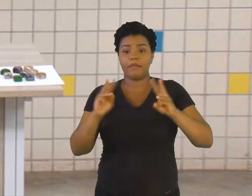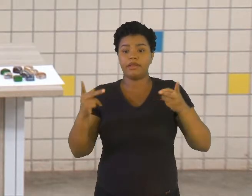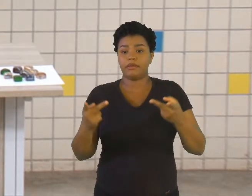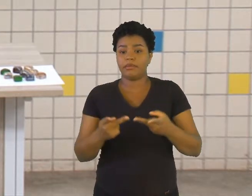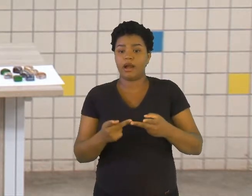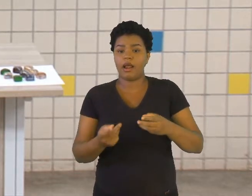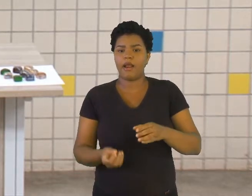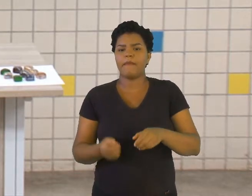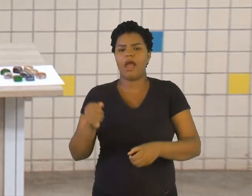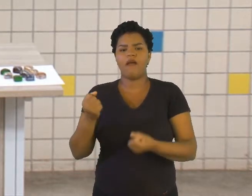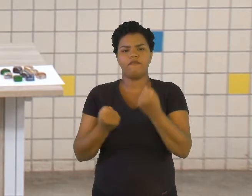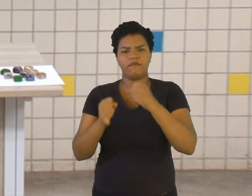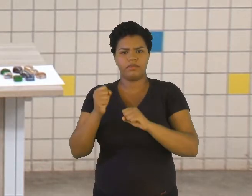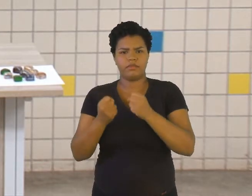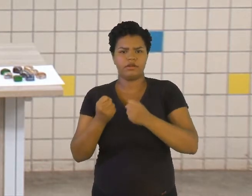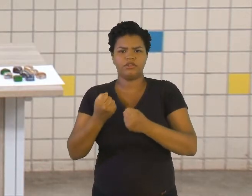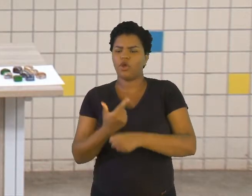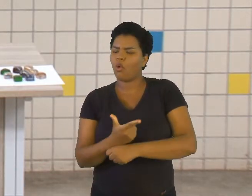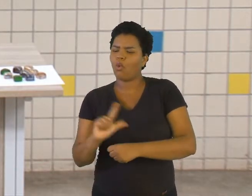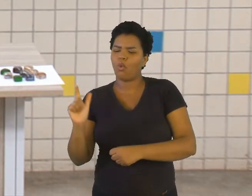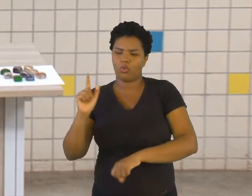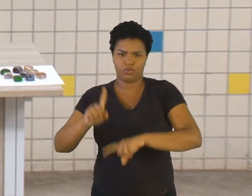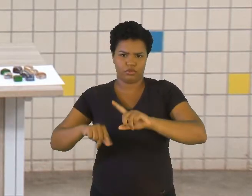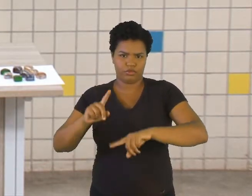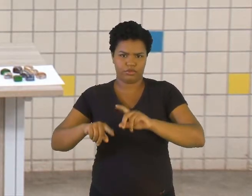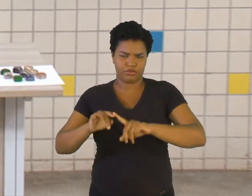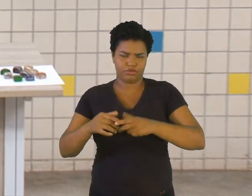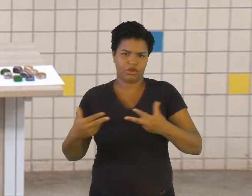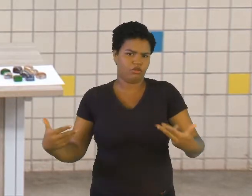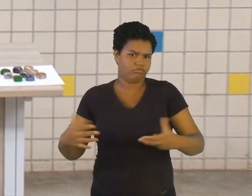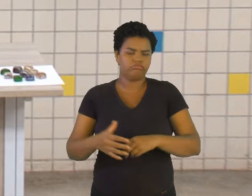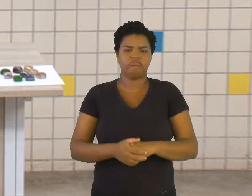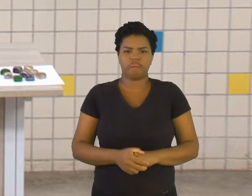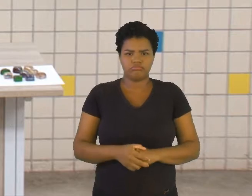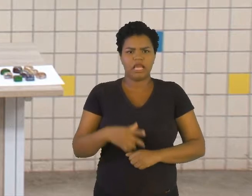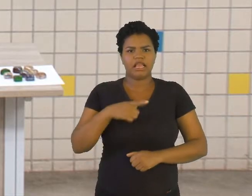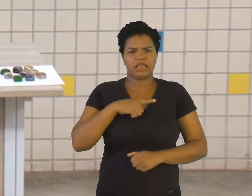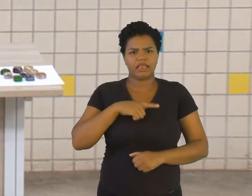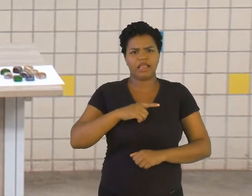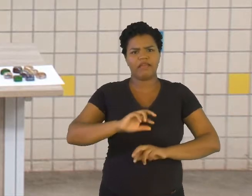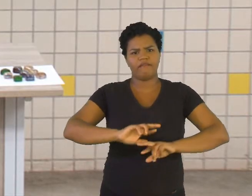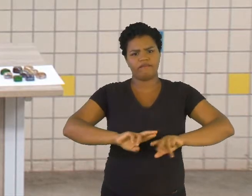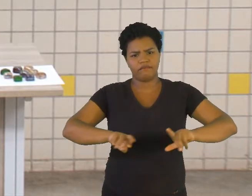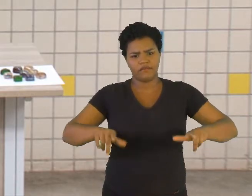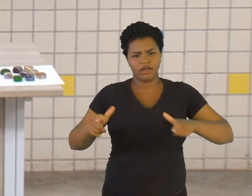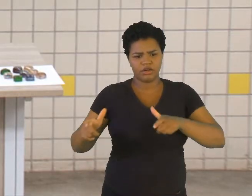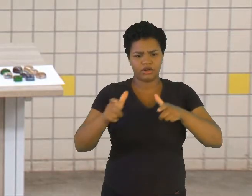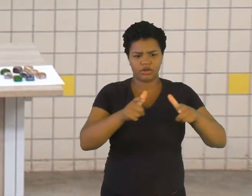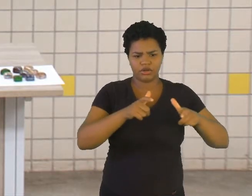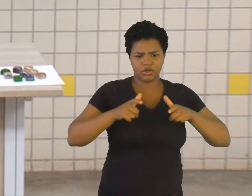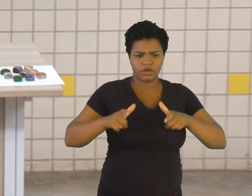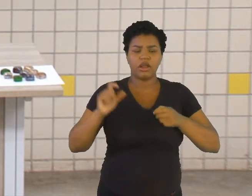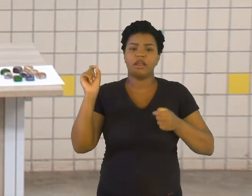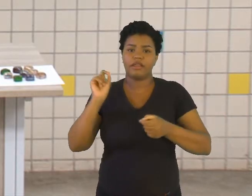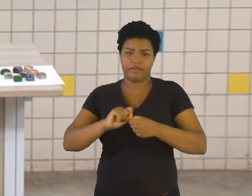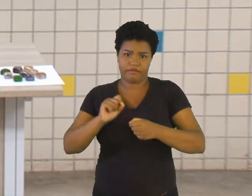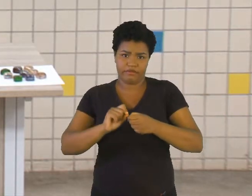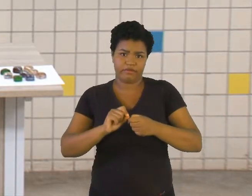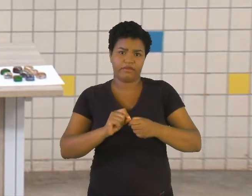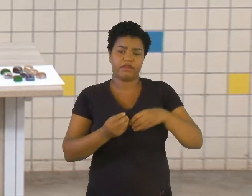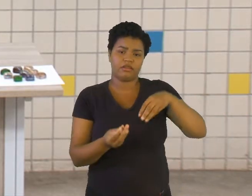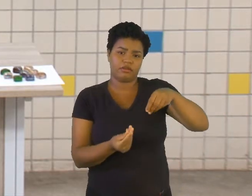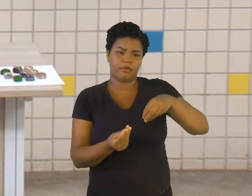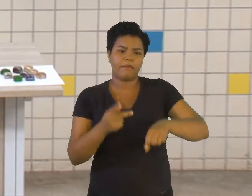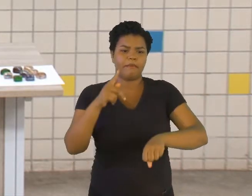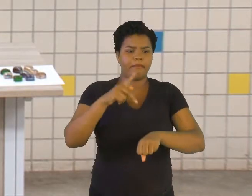vários objetos. Concorda? Existem vários lugares que é feito com esses minérios,